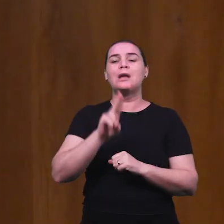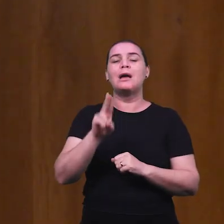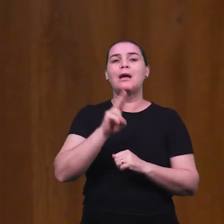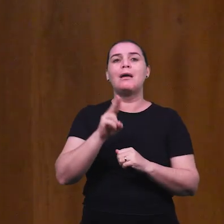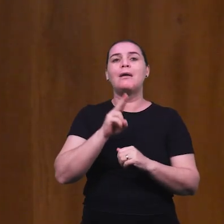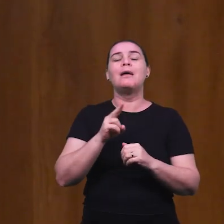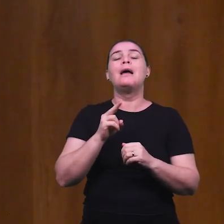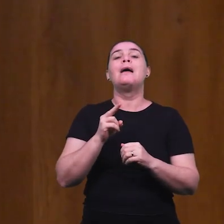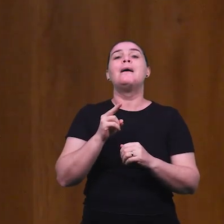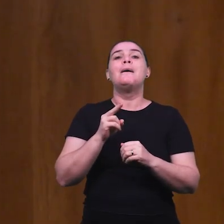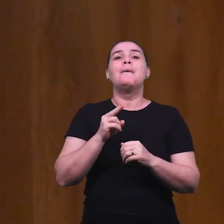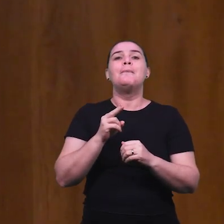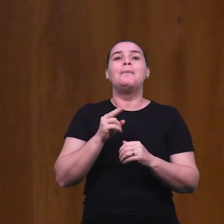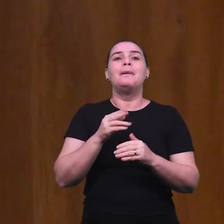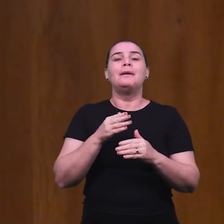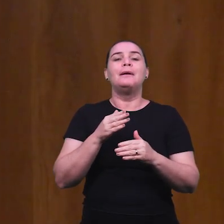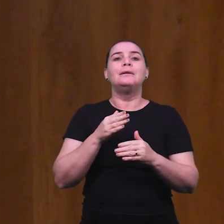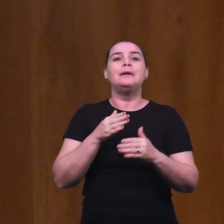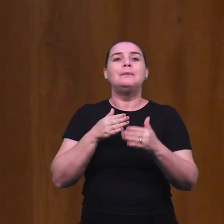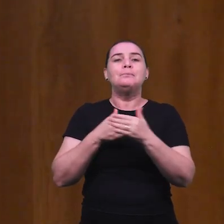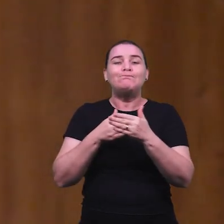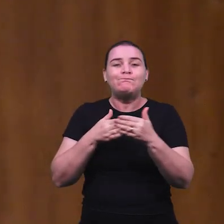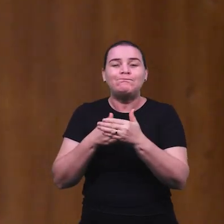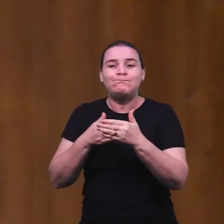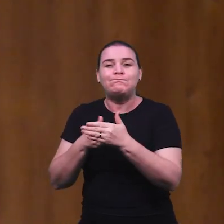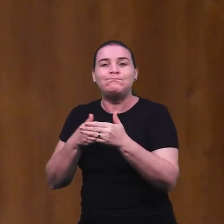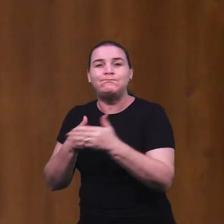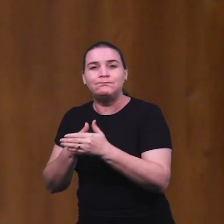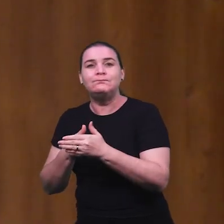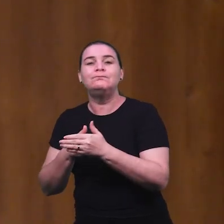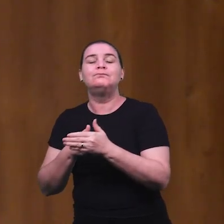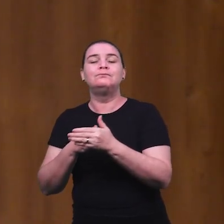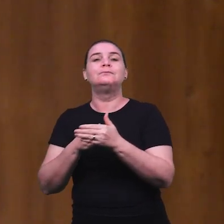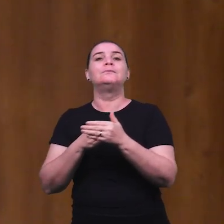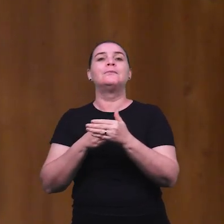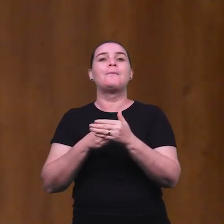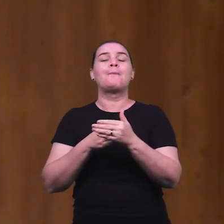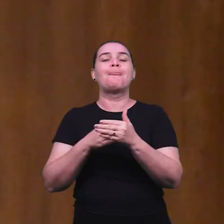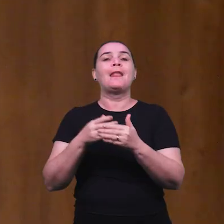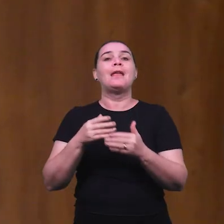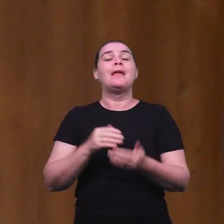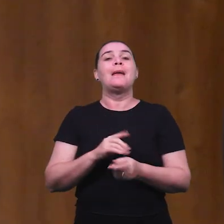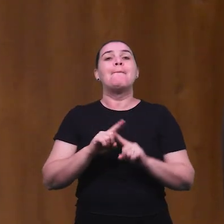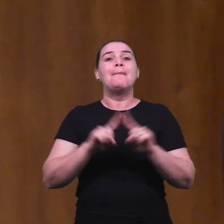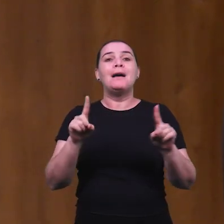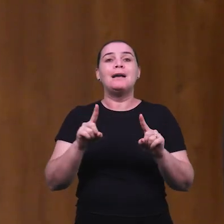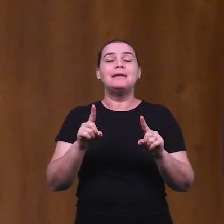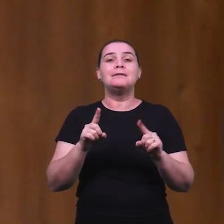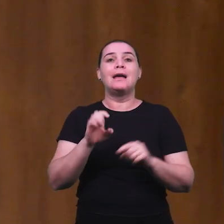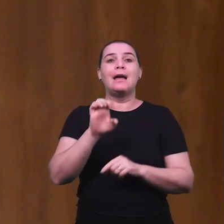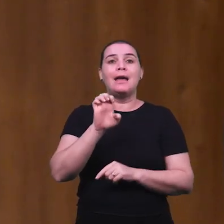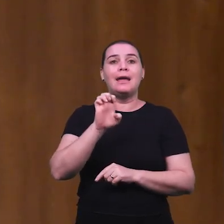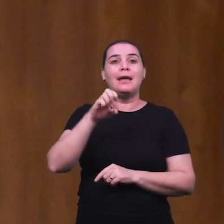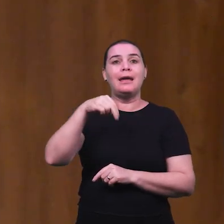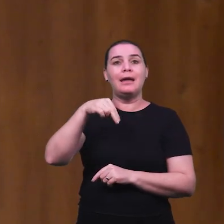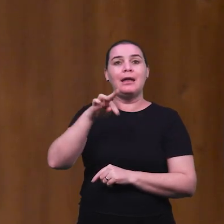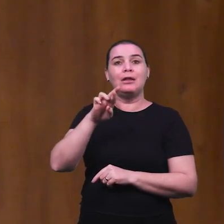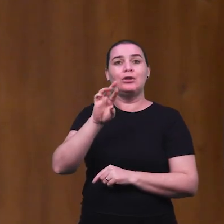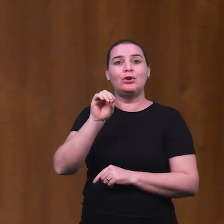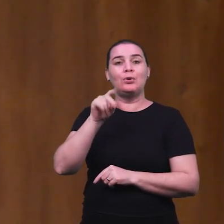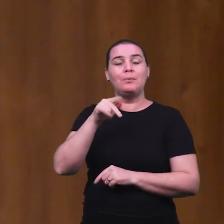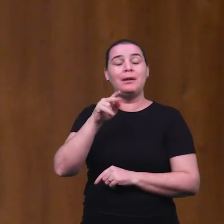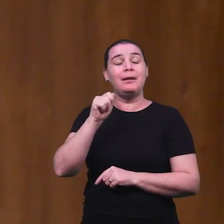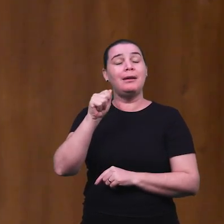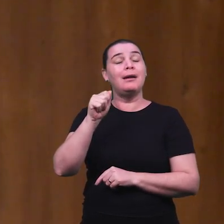professor Tiago ilustrou aqui? Eu acho que o primeiro ponto é que a entropia é natural e toda obra criadora está sujeita a ela.